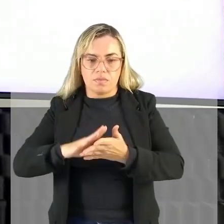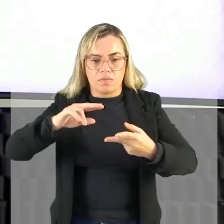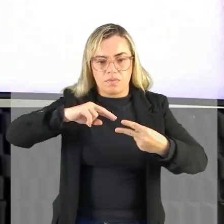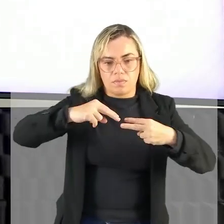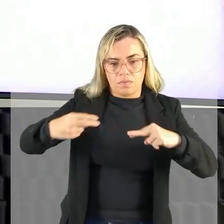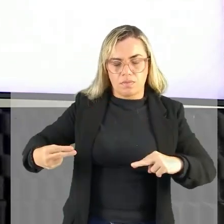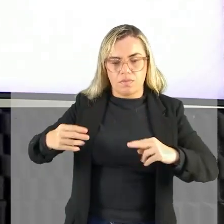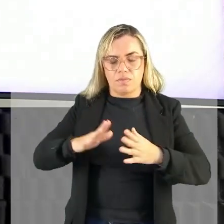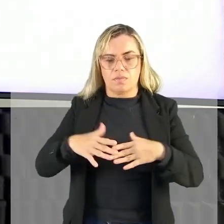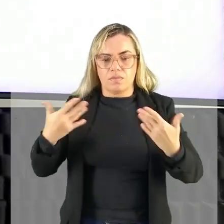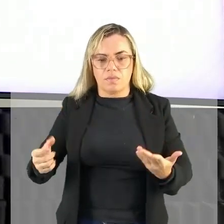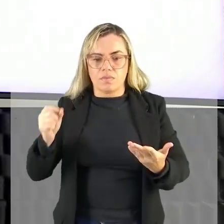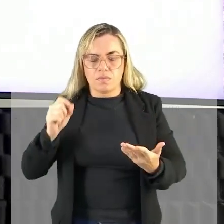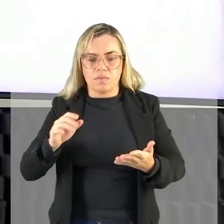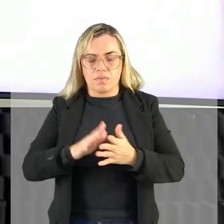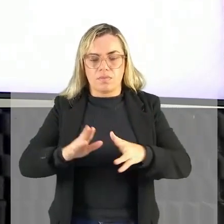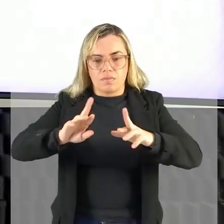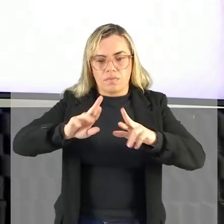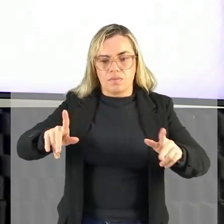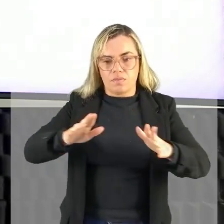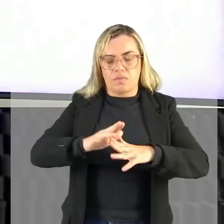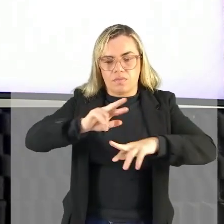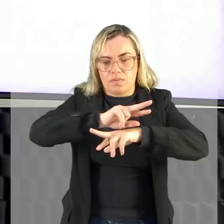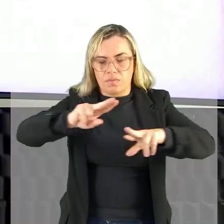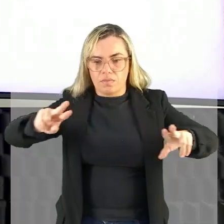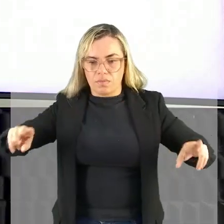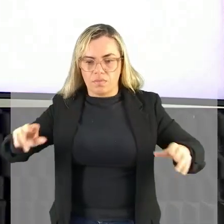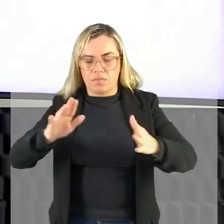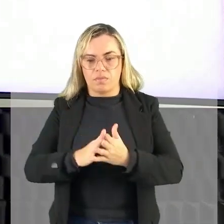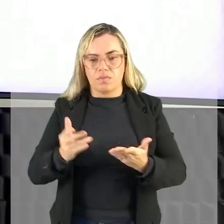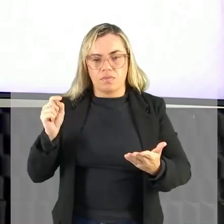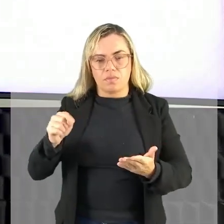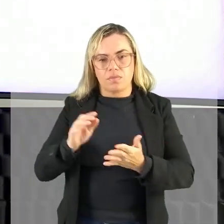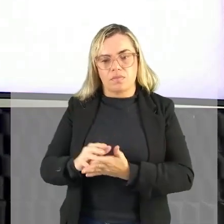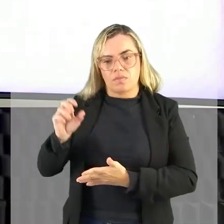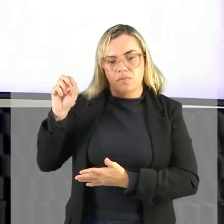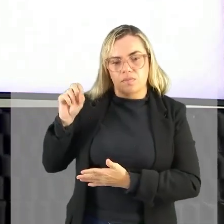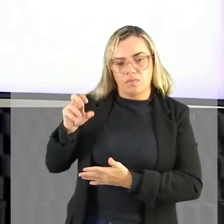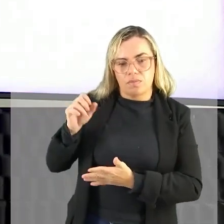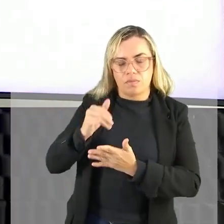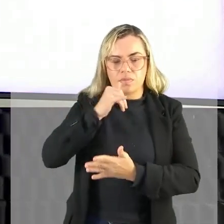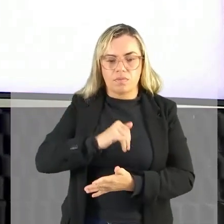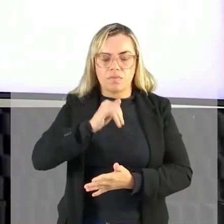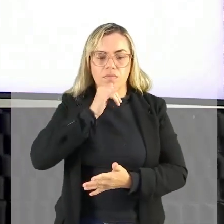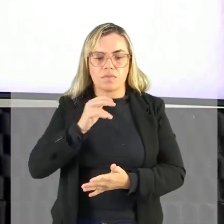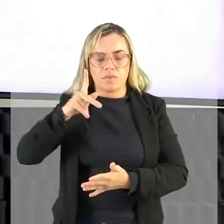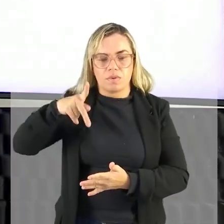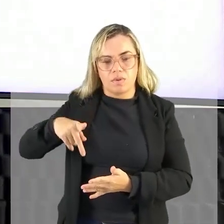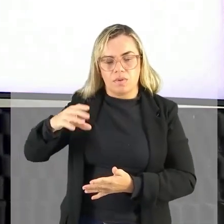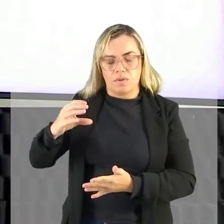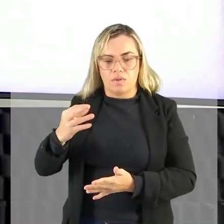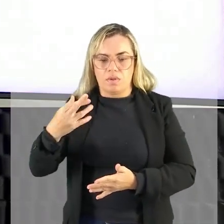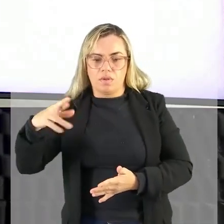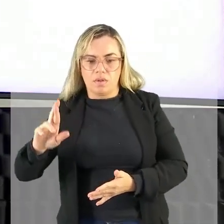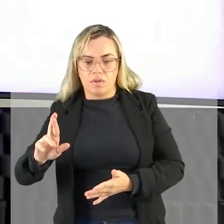genético. Considerando as diferentes variantes e cargas virais, um exemplo é a PCR,